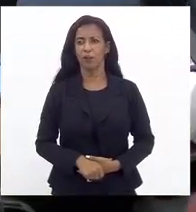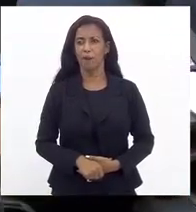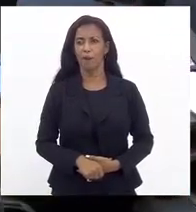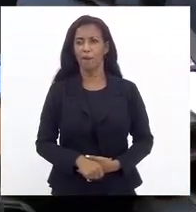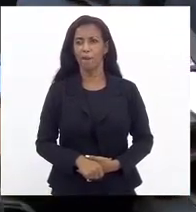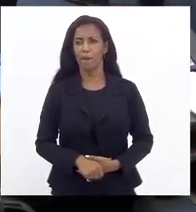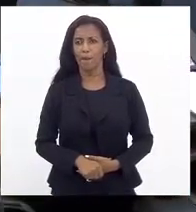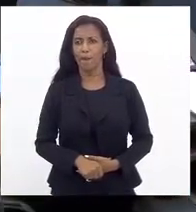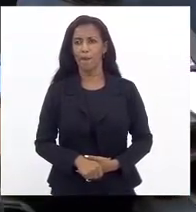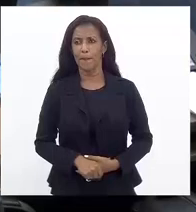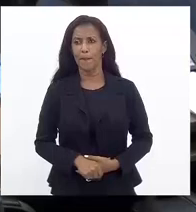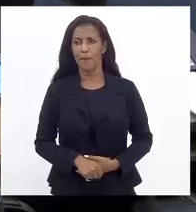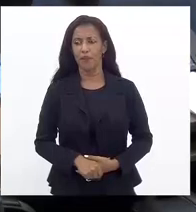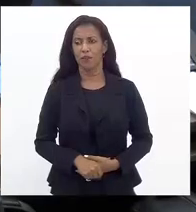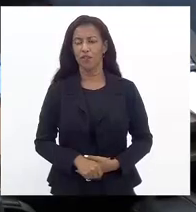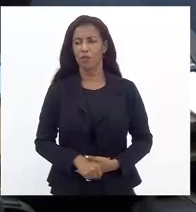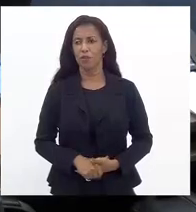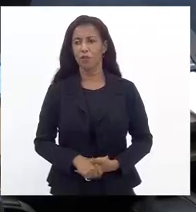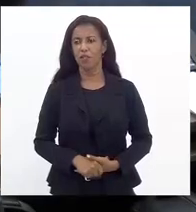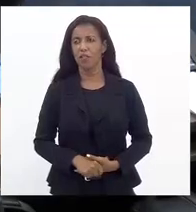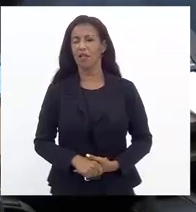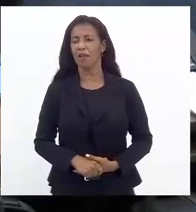E aí